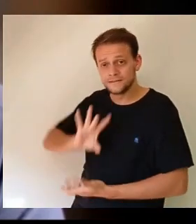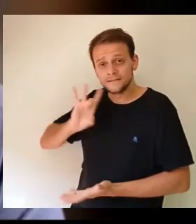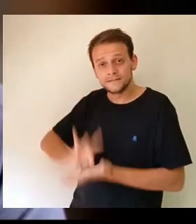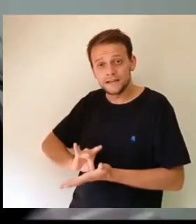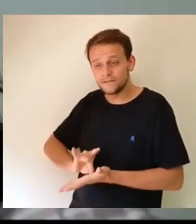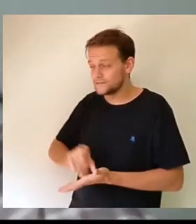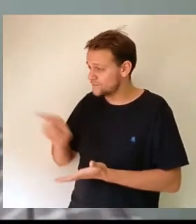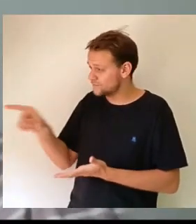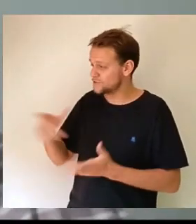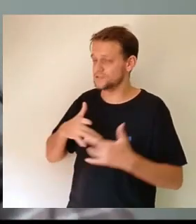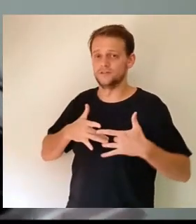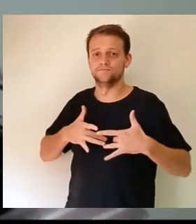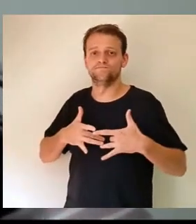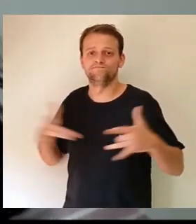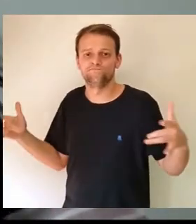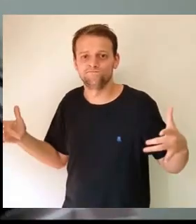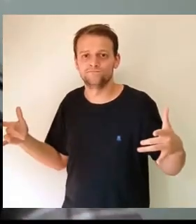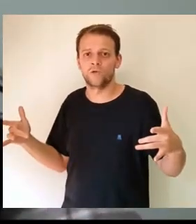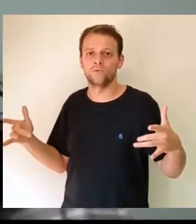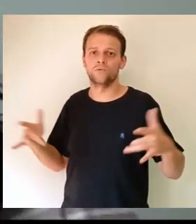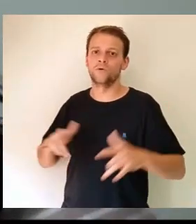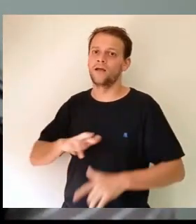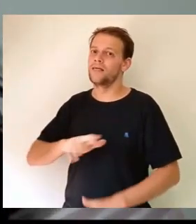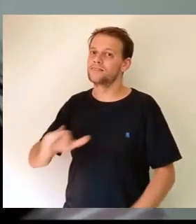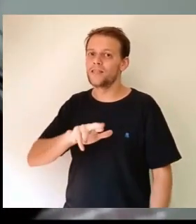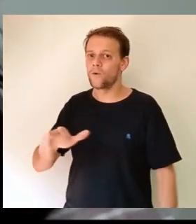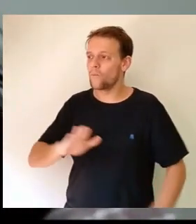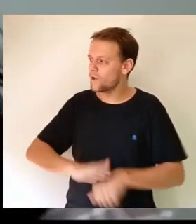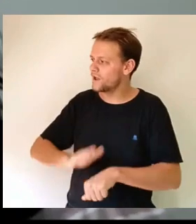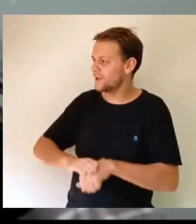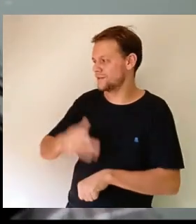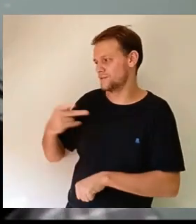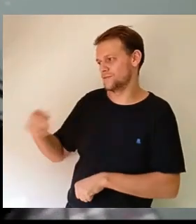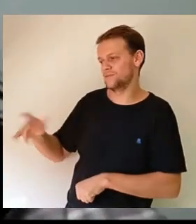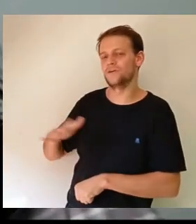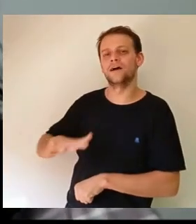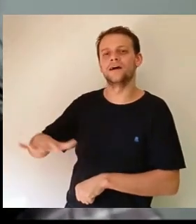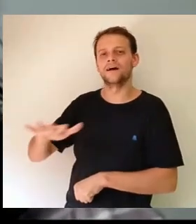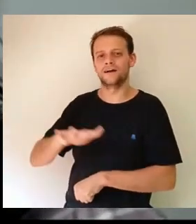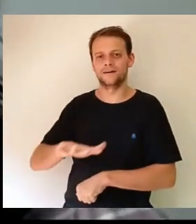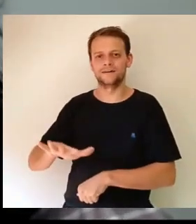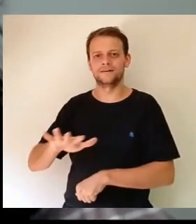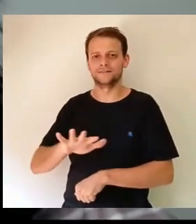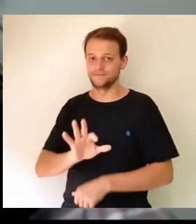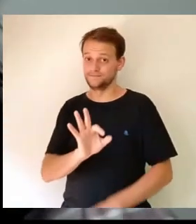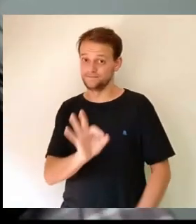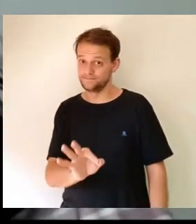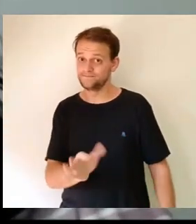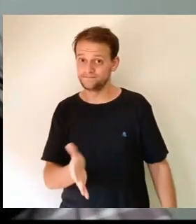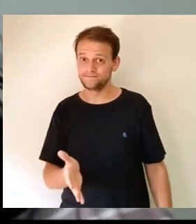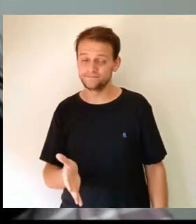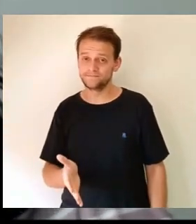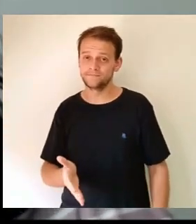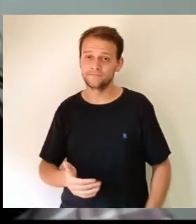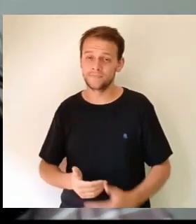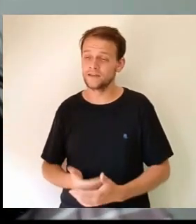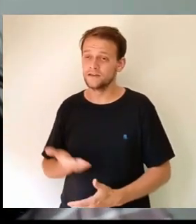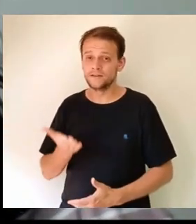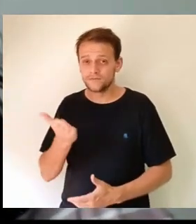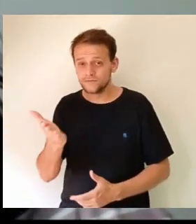Perfeito. Na verdade, você está se doando, porque não é a sua área, né? Na